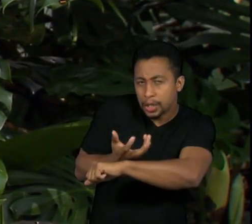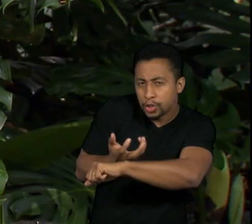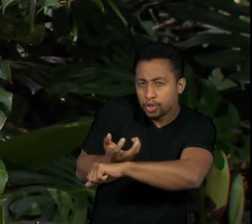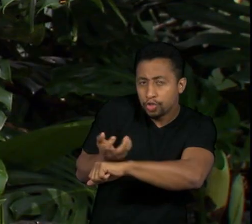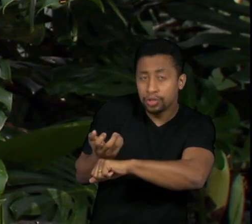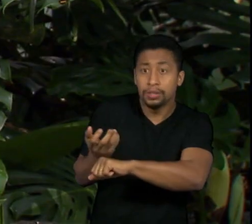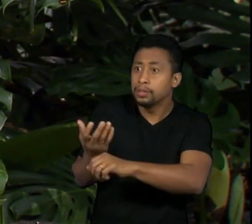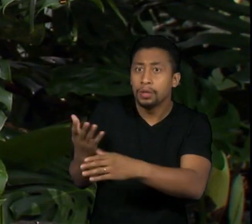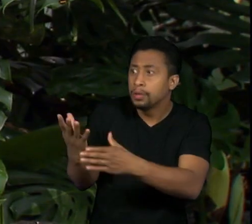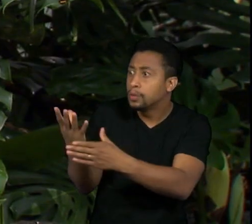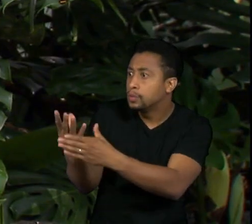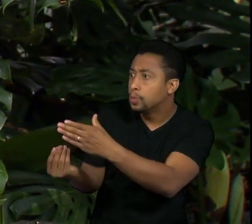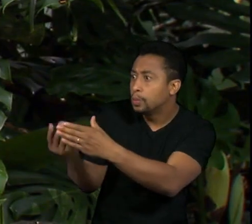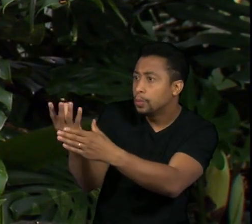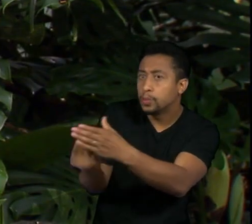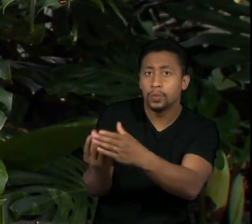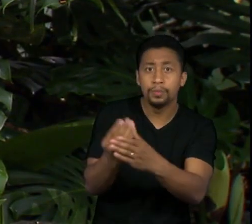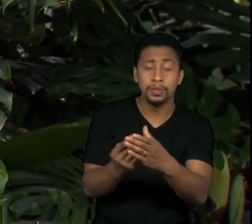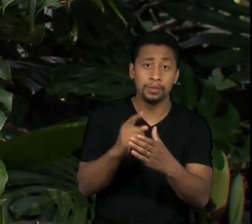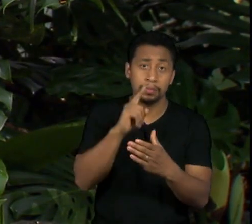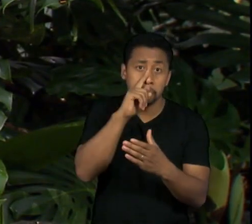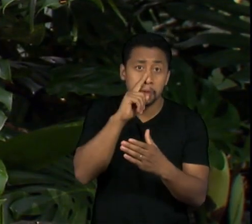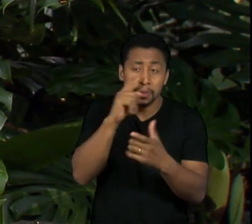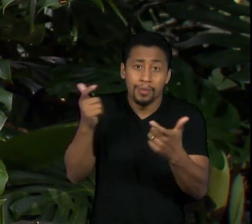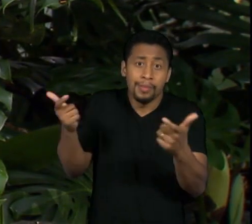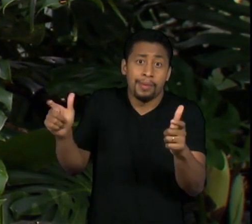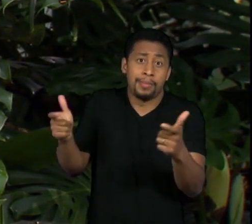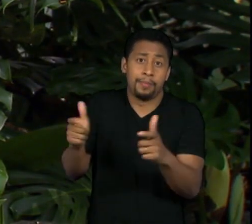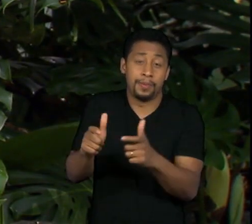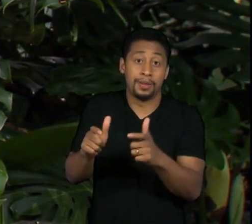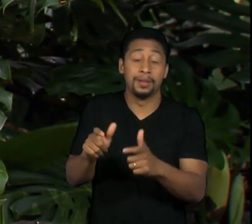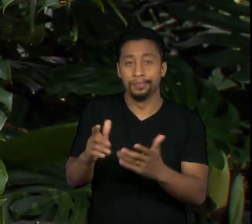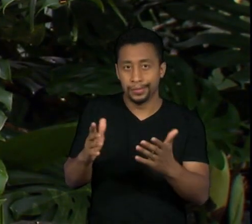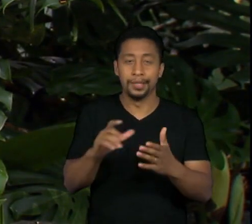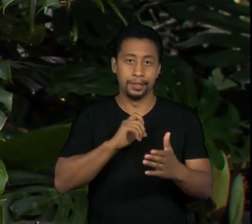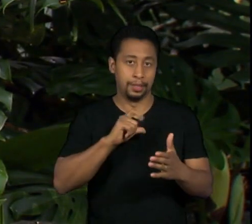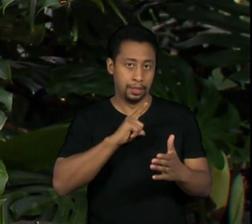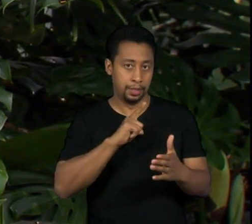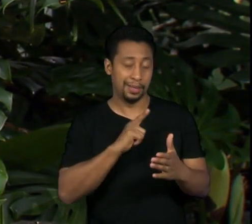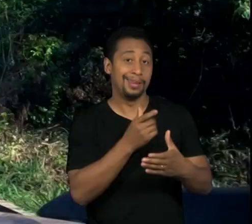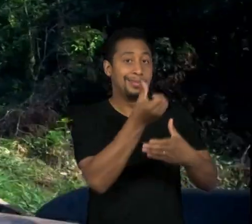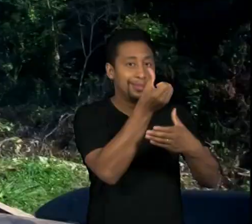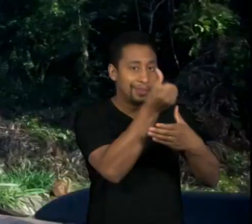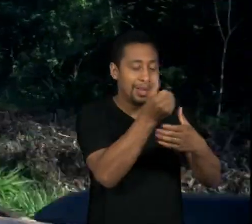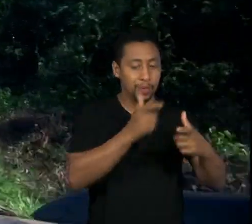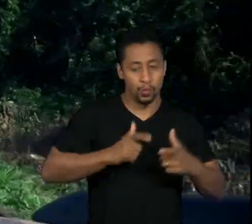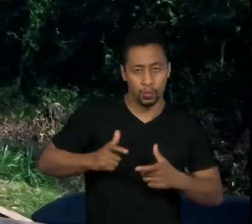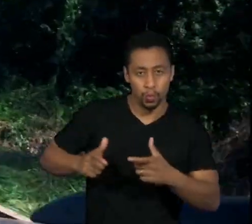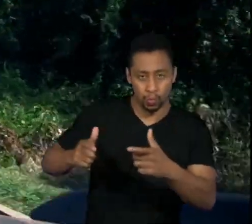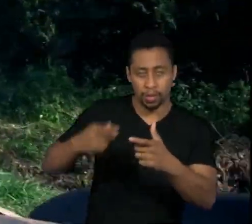do Brasil corre risco de extinção em 5 dos 6 biomas do país.